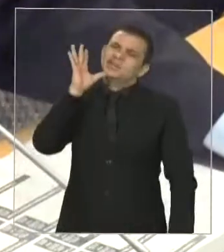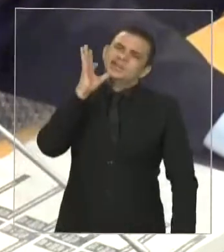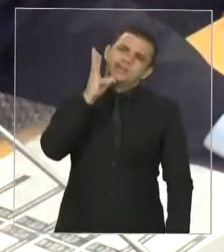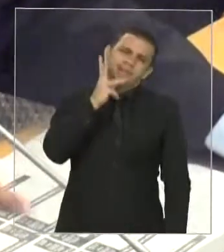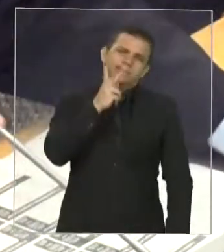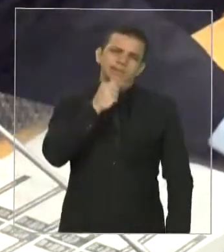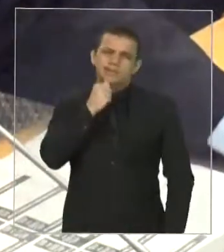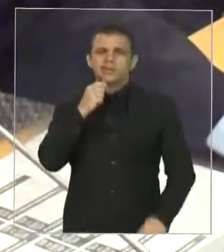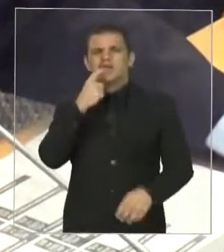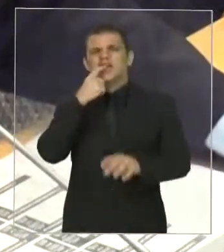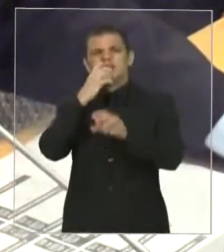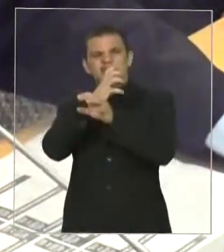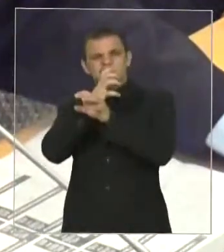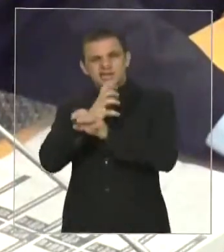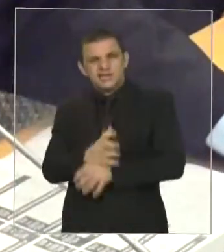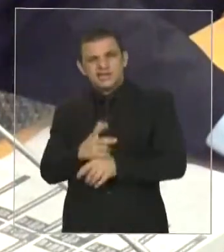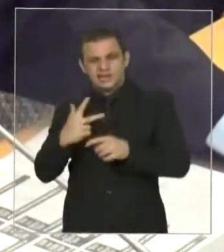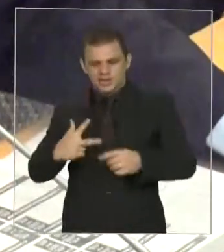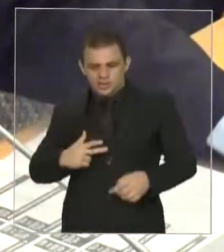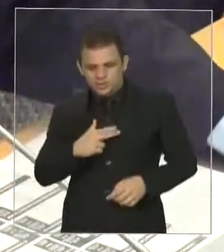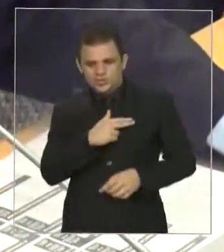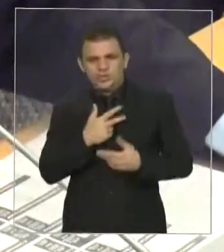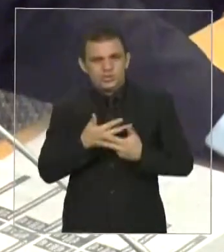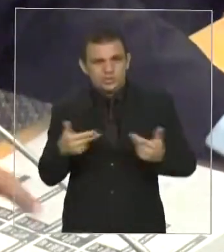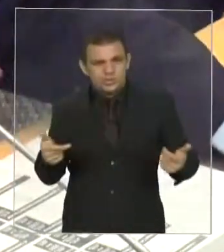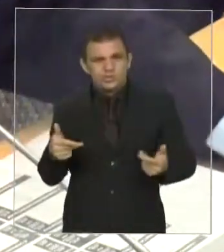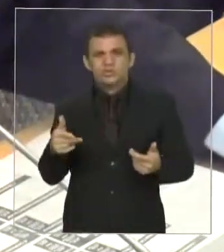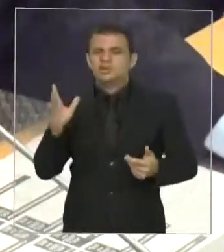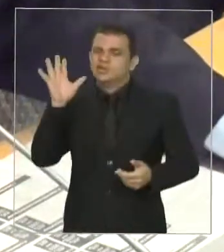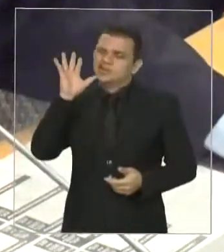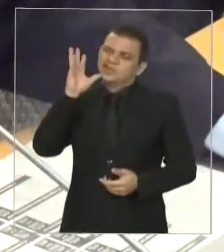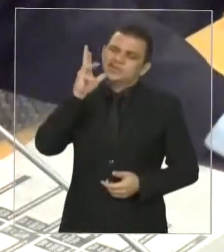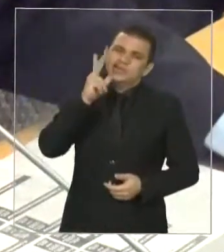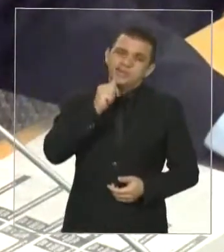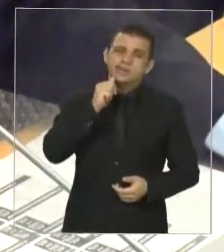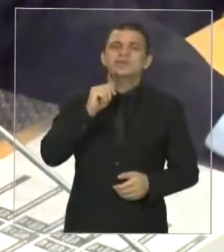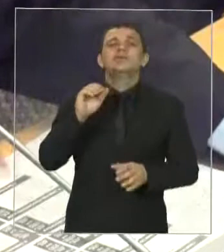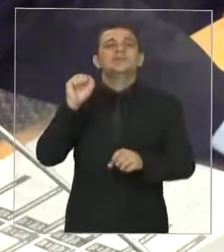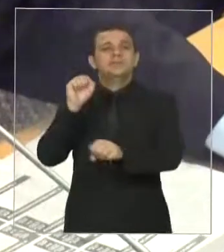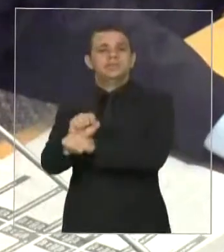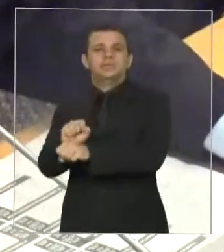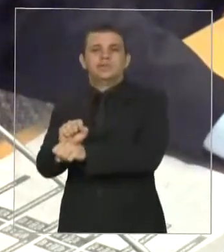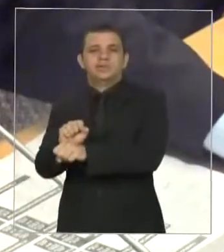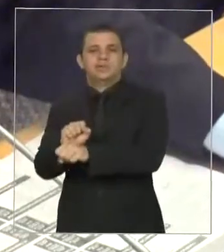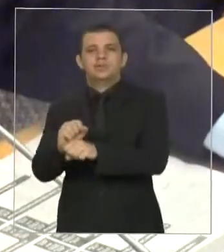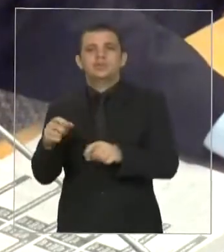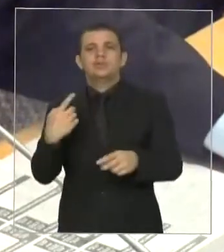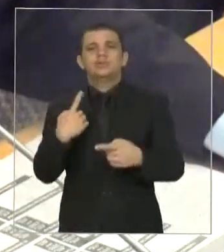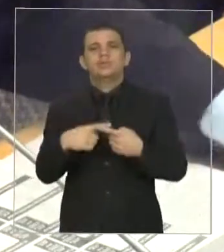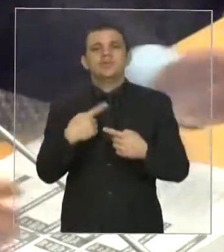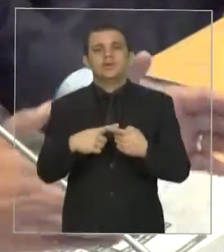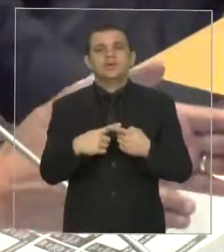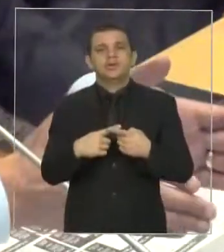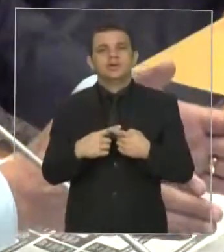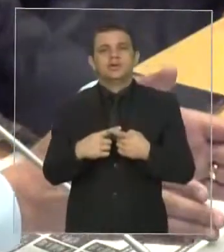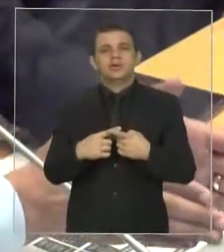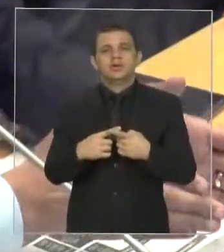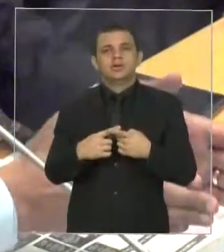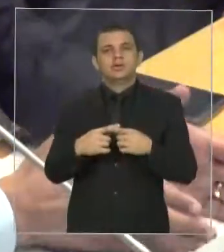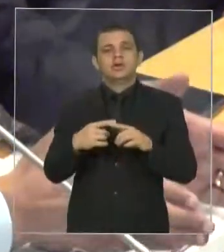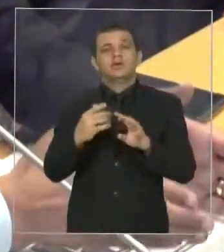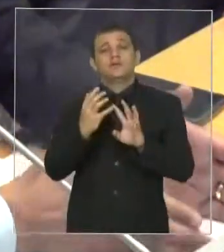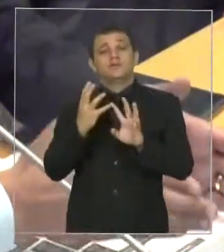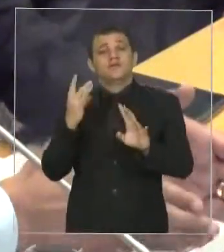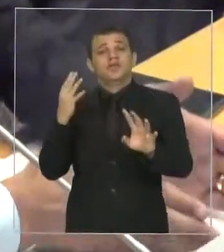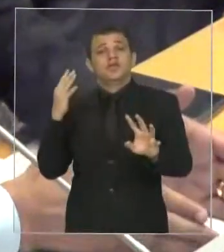atendimento numa cirurgia, dessa dificuldade, dessa fila enorme. O que muitas vezes